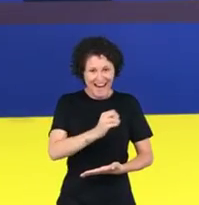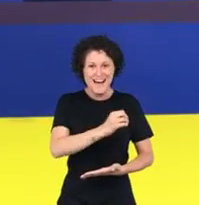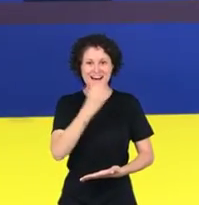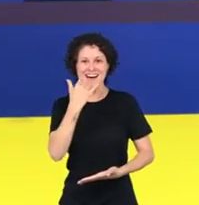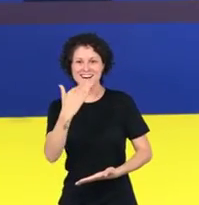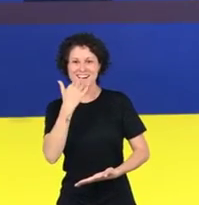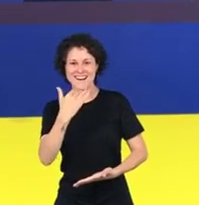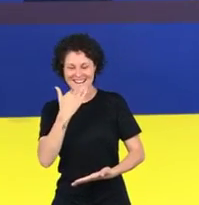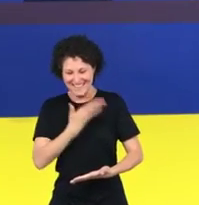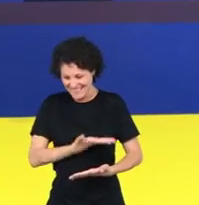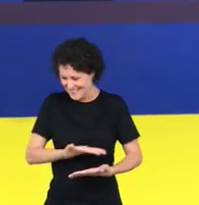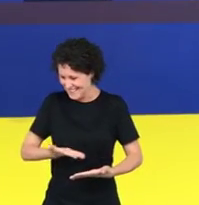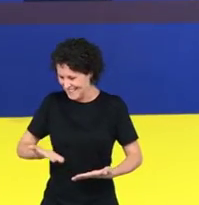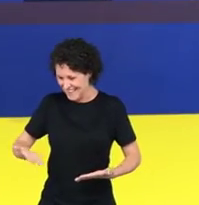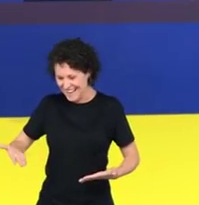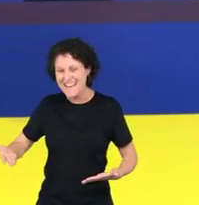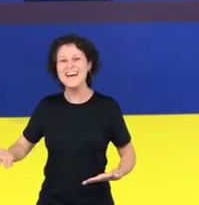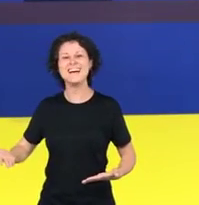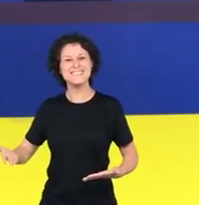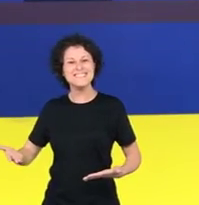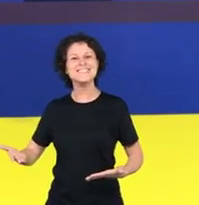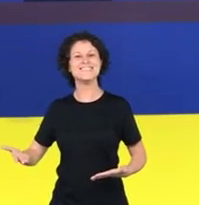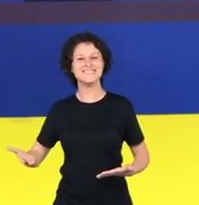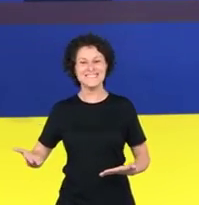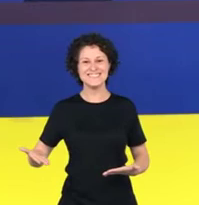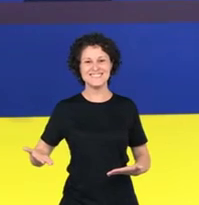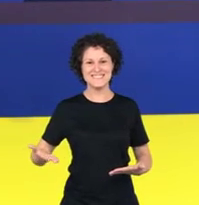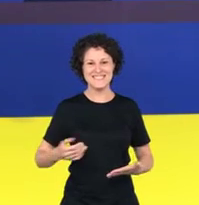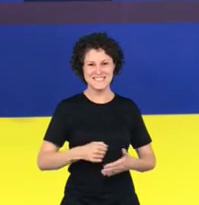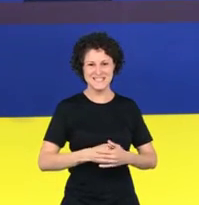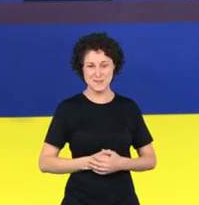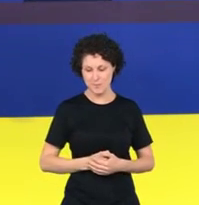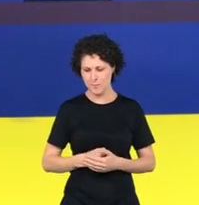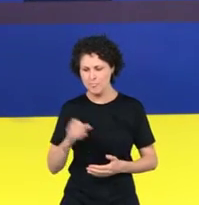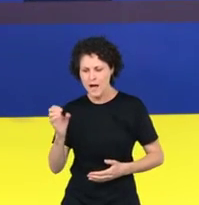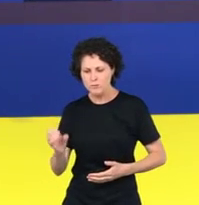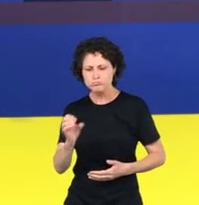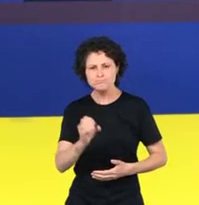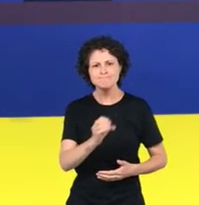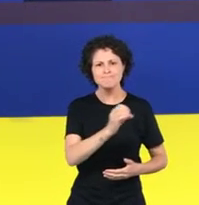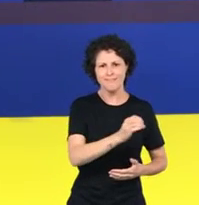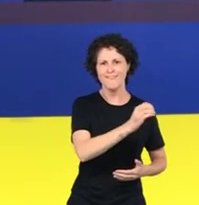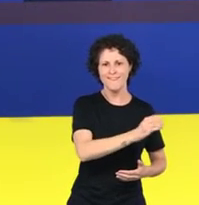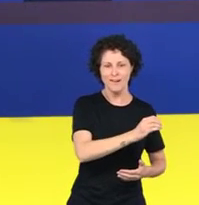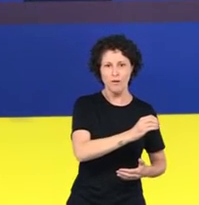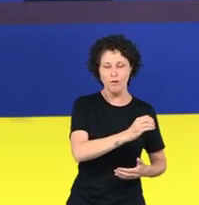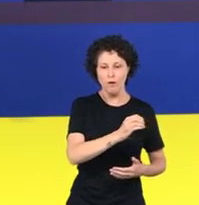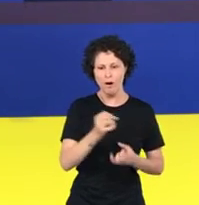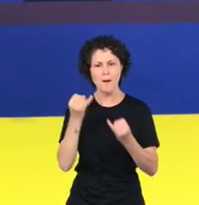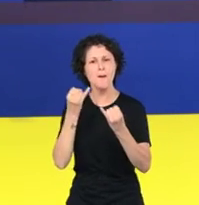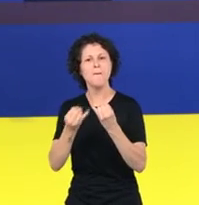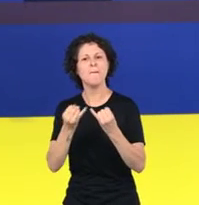Ah, agora sim, aqui temos as pigmentações que representam as cores do arco-íris. Olha